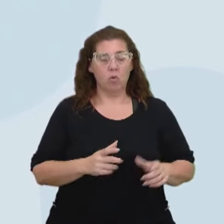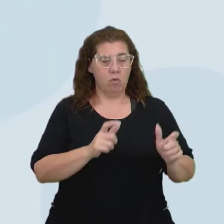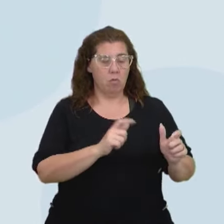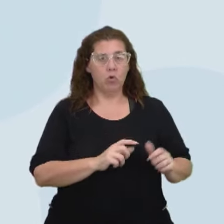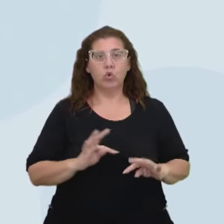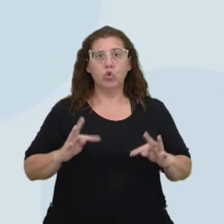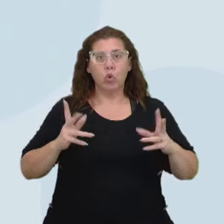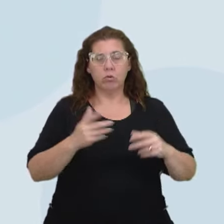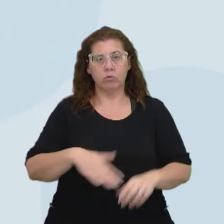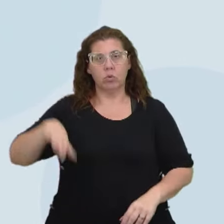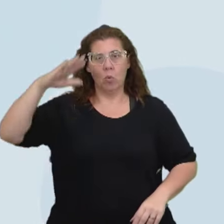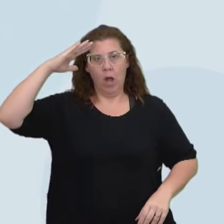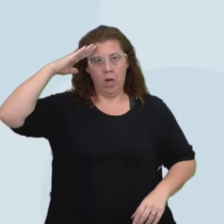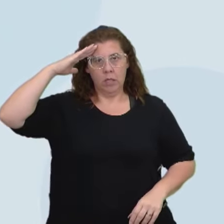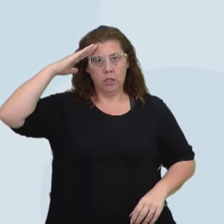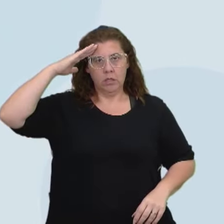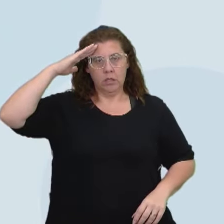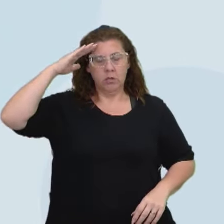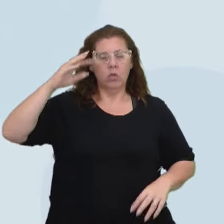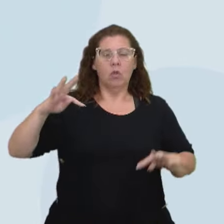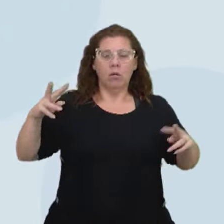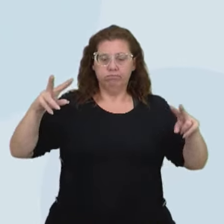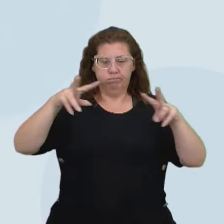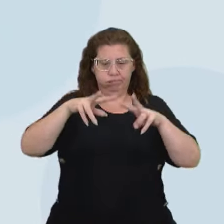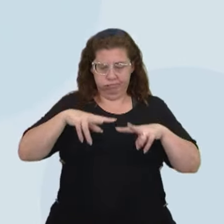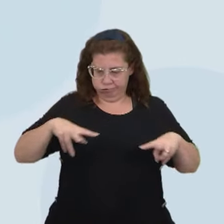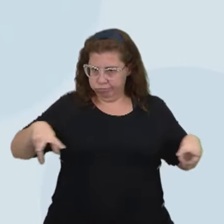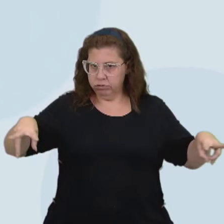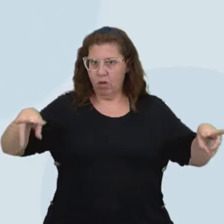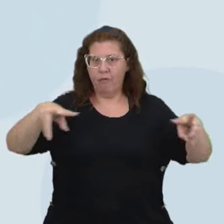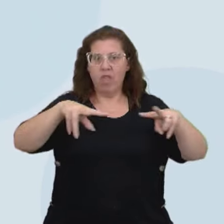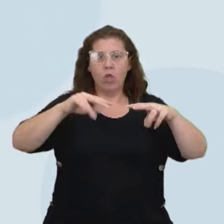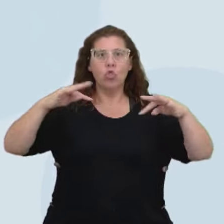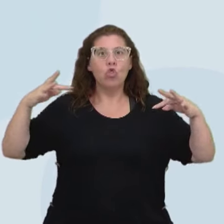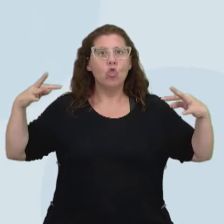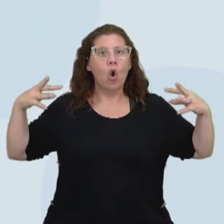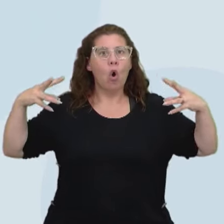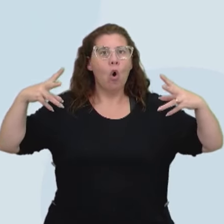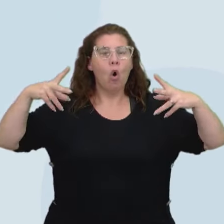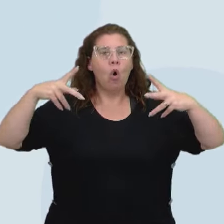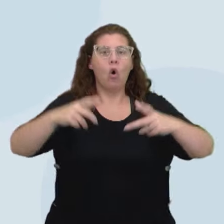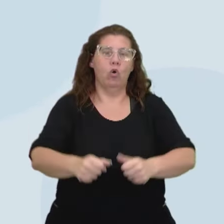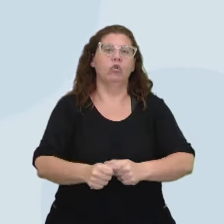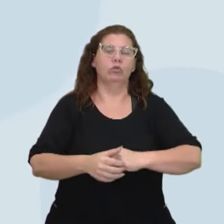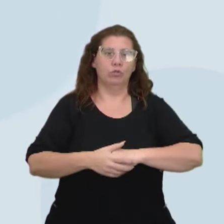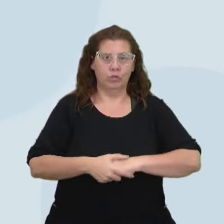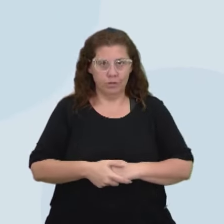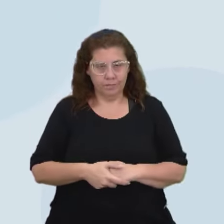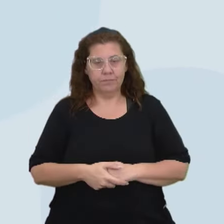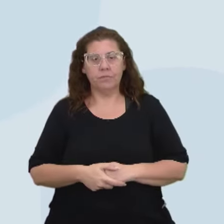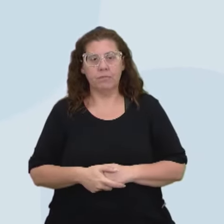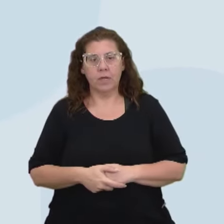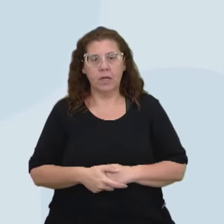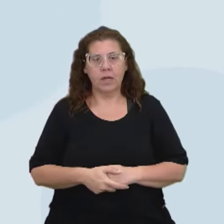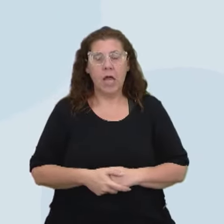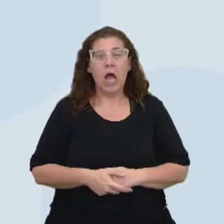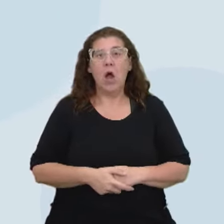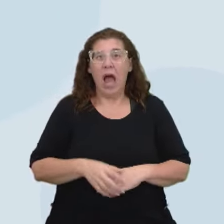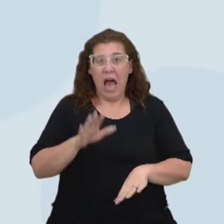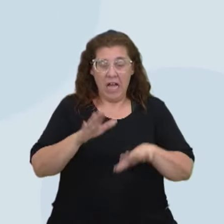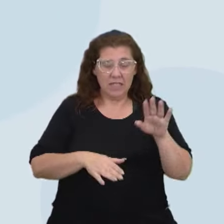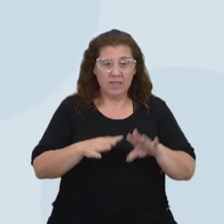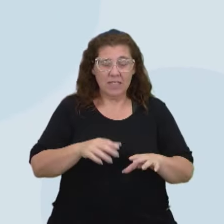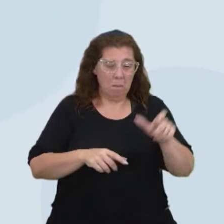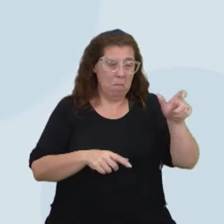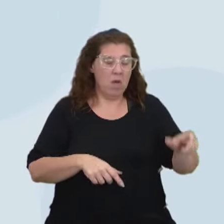de todos os detentos, ao mesmo tempo em que os detentos não consigam ter a visão